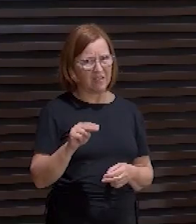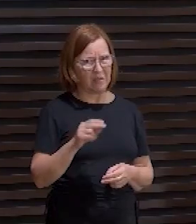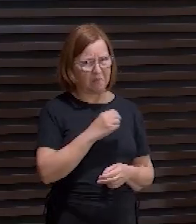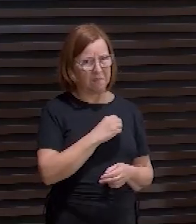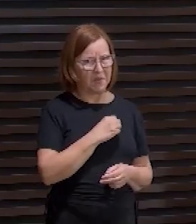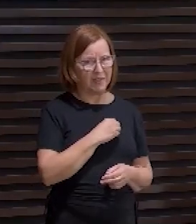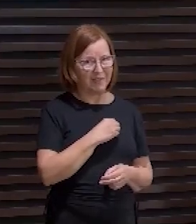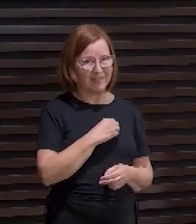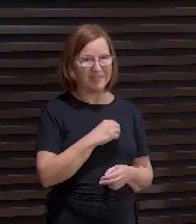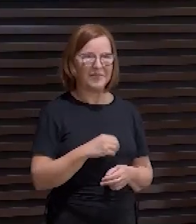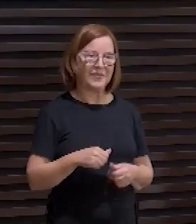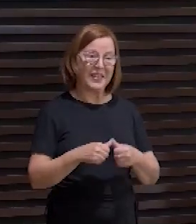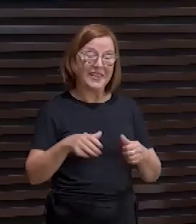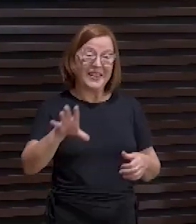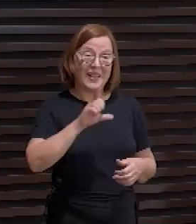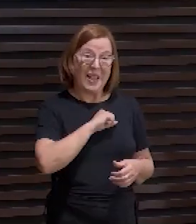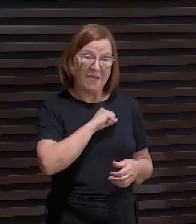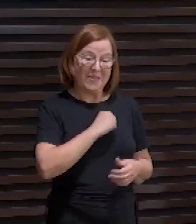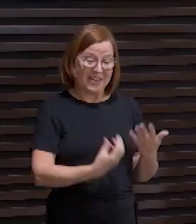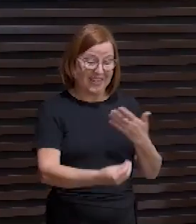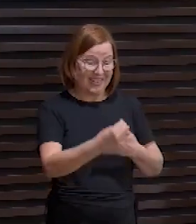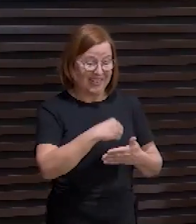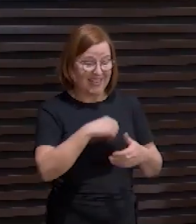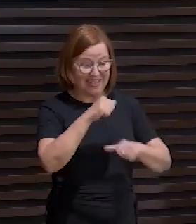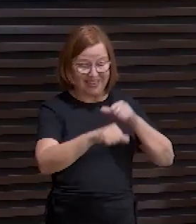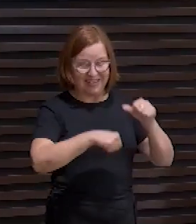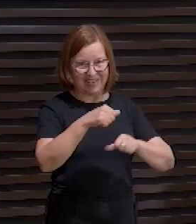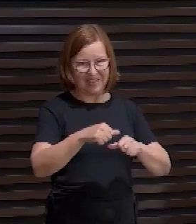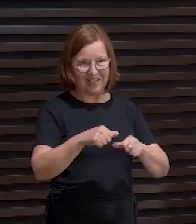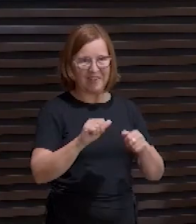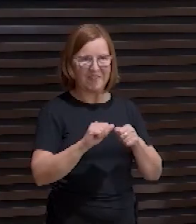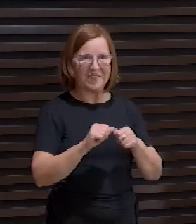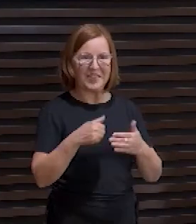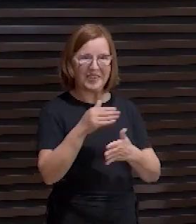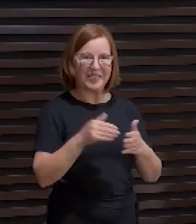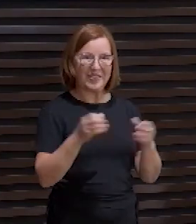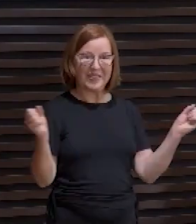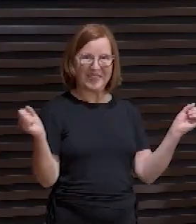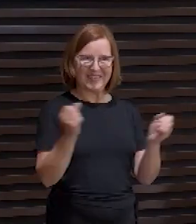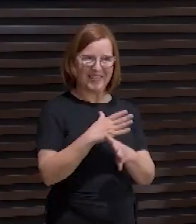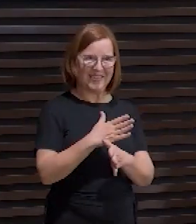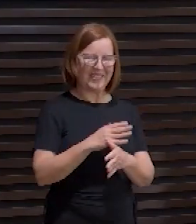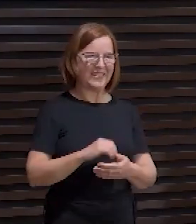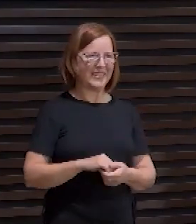Esse amor entra e transforma a tua vida. Faz tudo novo.